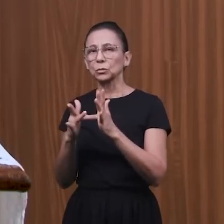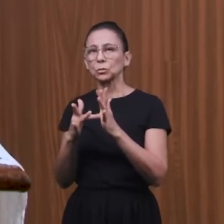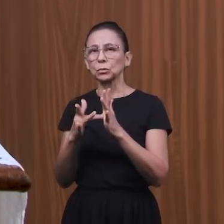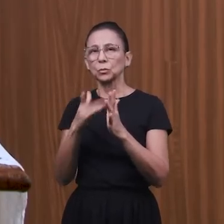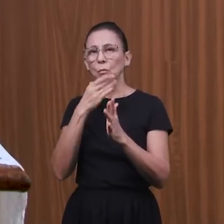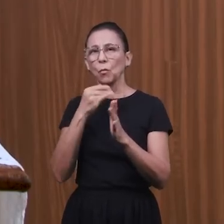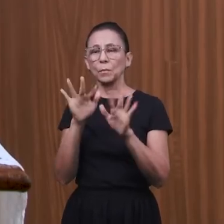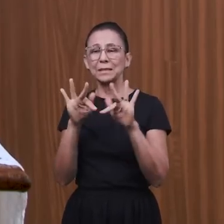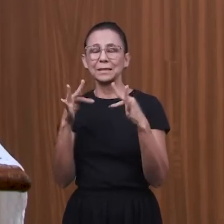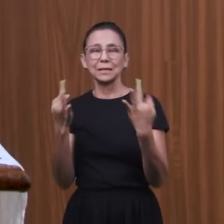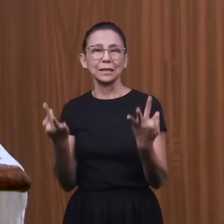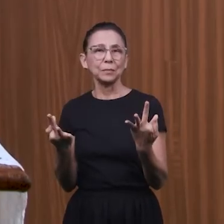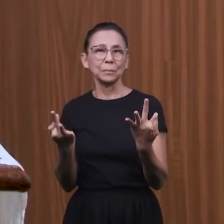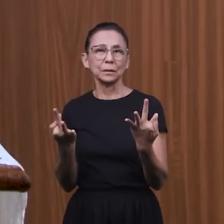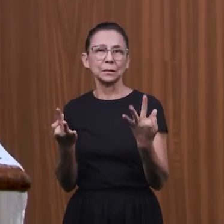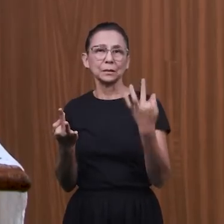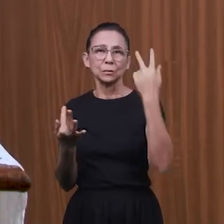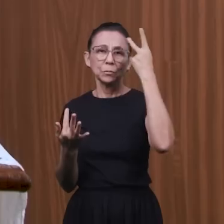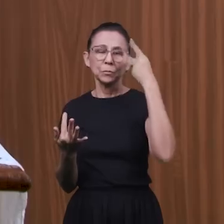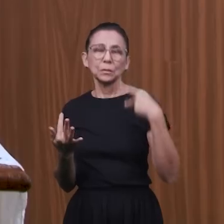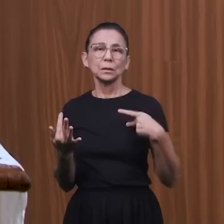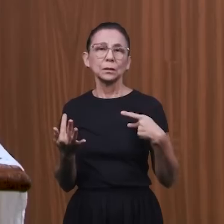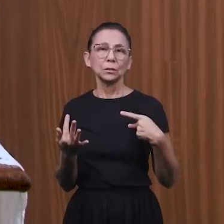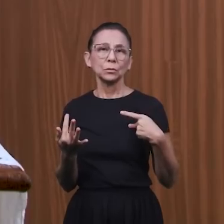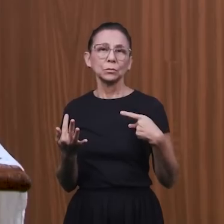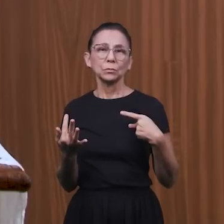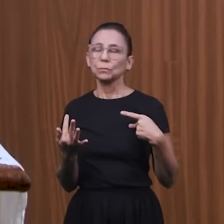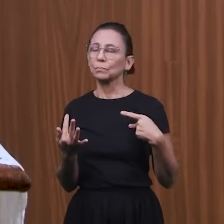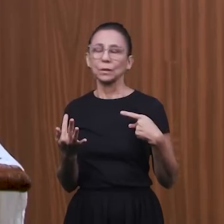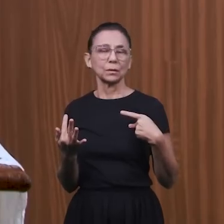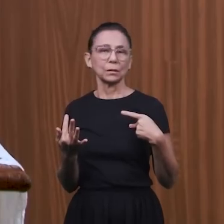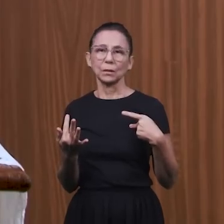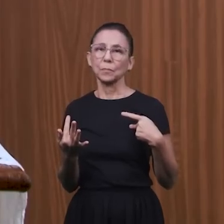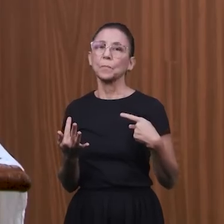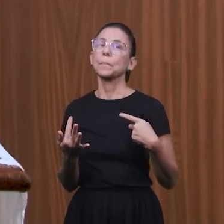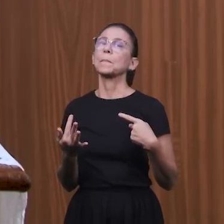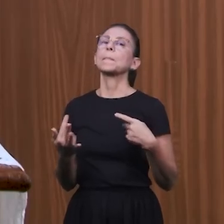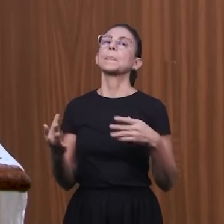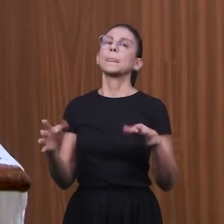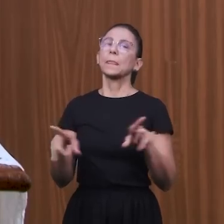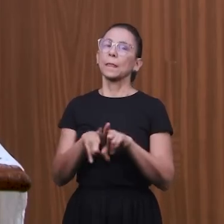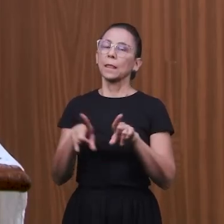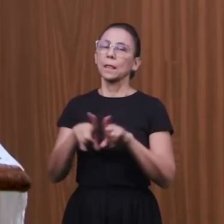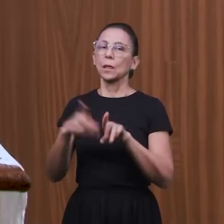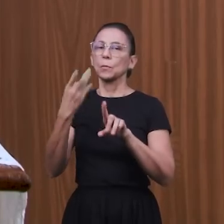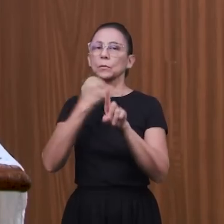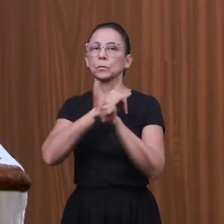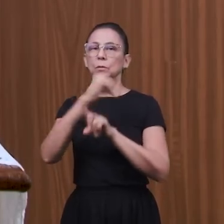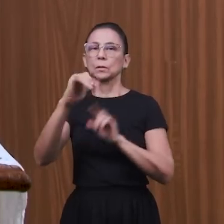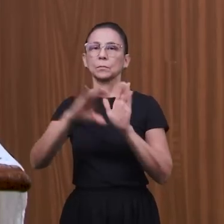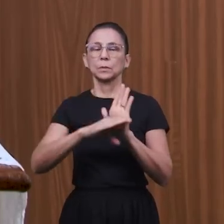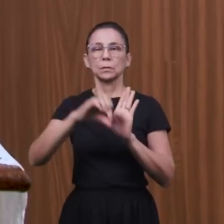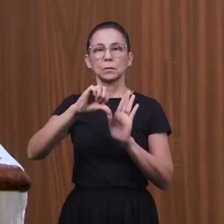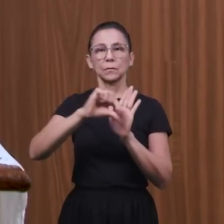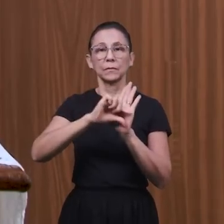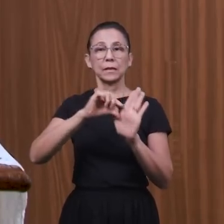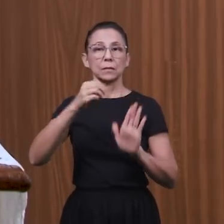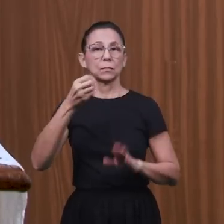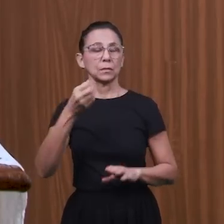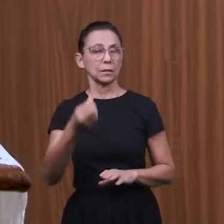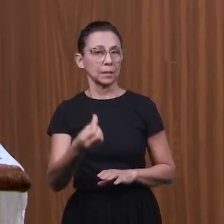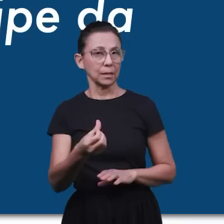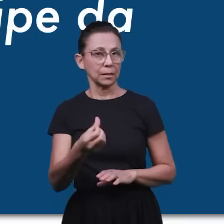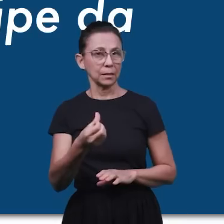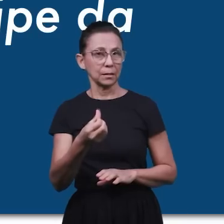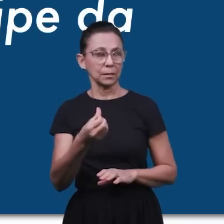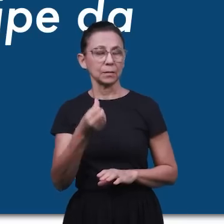maneira racional e humana. O mesmo profeta Isaías, no capítulo 9, no verso 6,